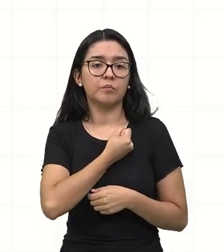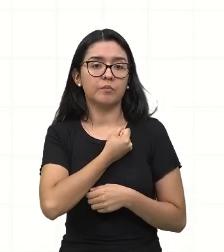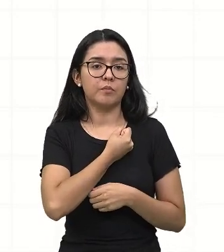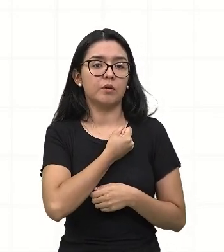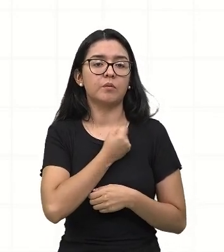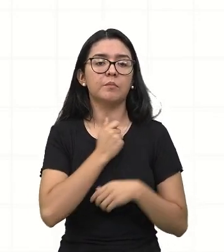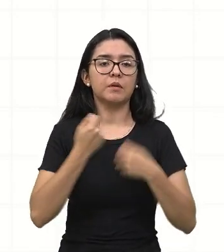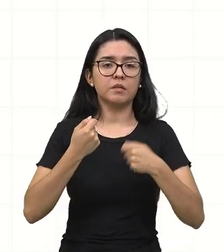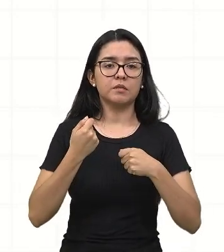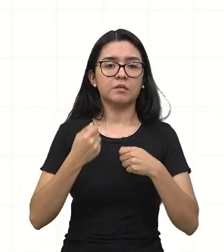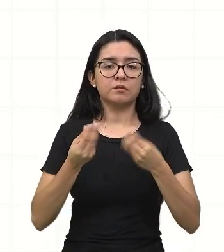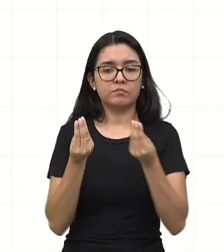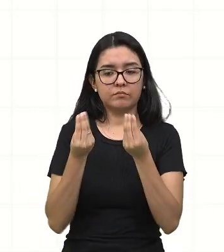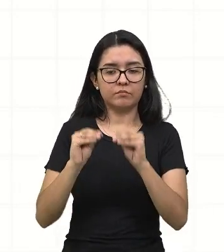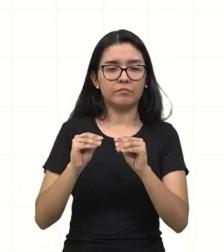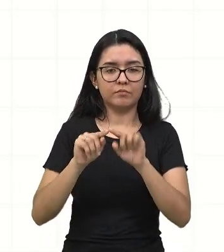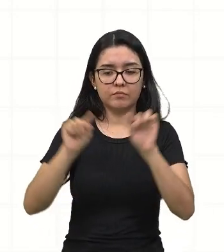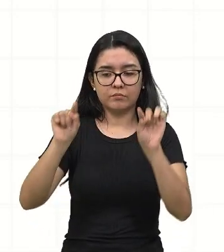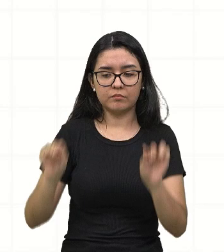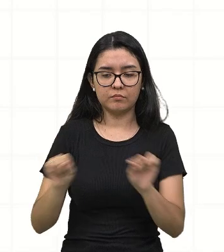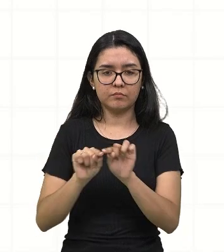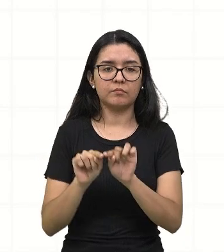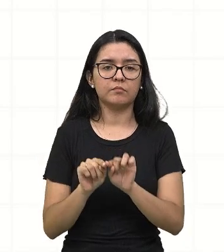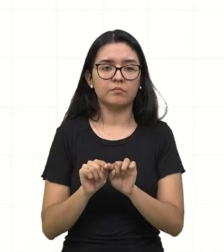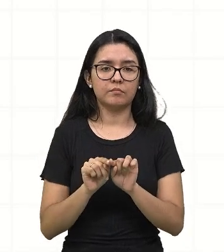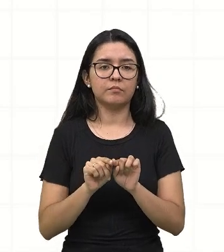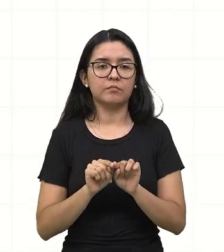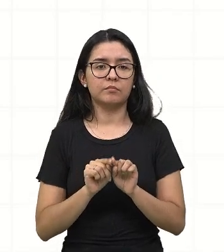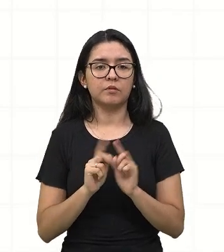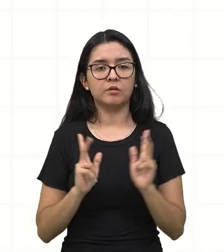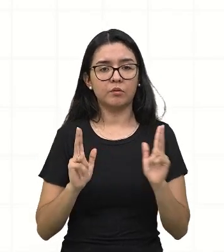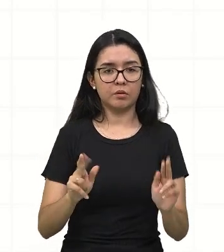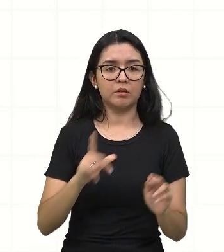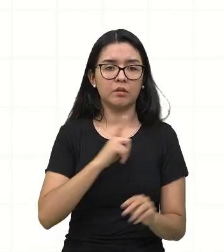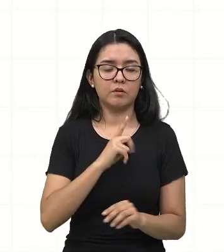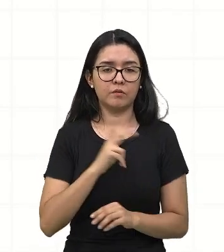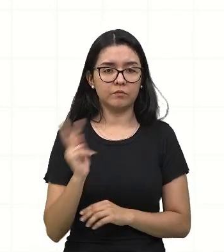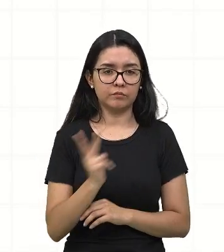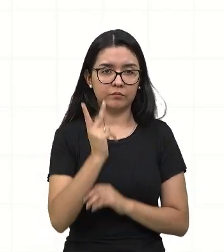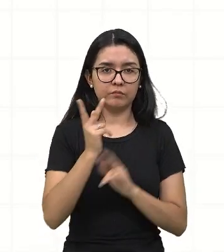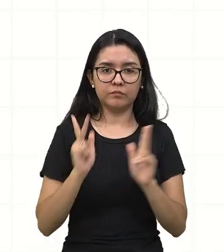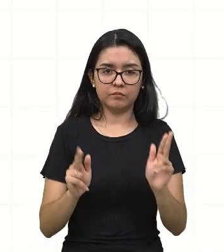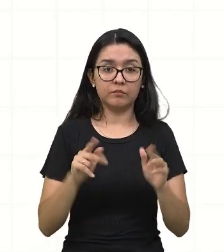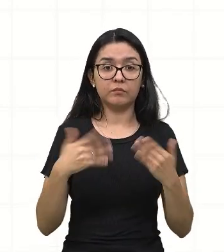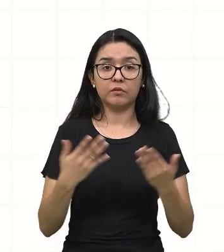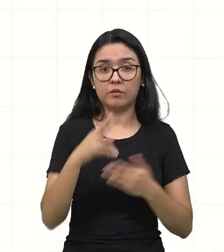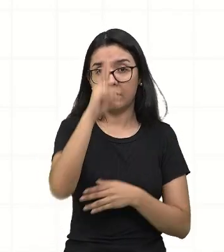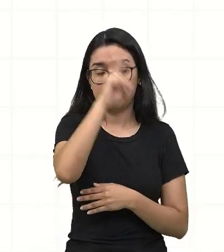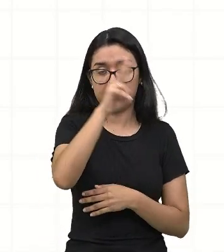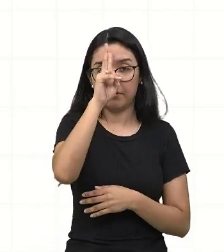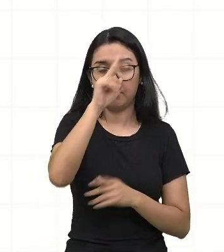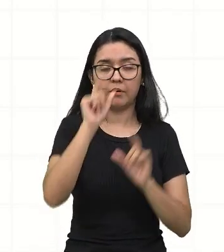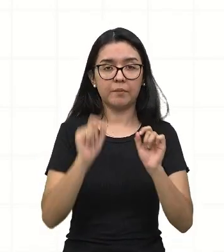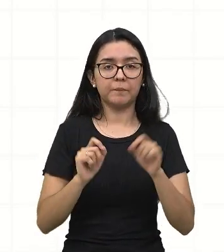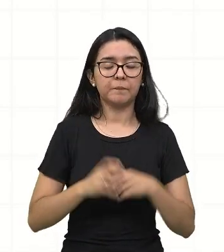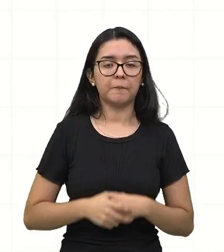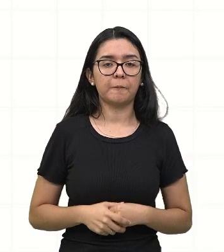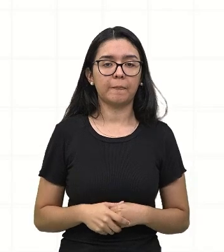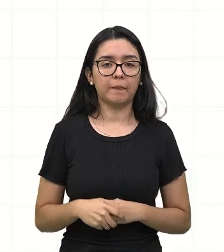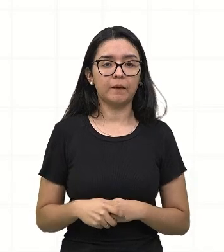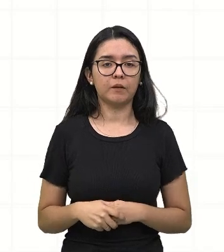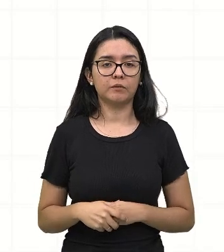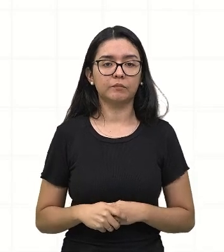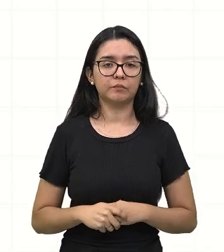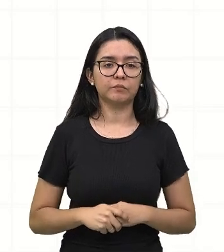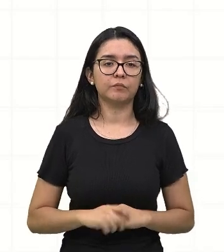retângulo para que cada lado da igualdade tenha o mesmo valor? Aí, pessoal, tem que lembrar ó, que